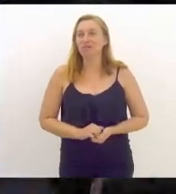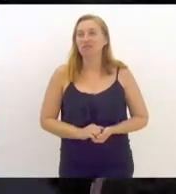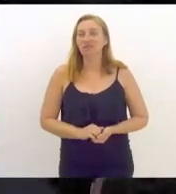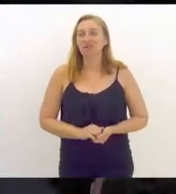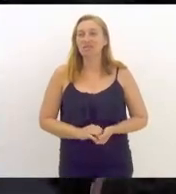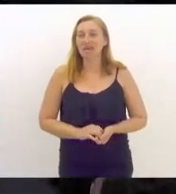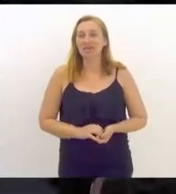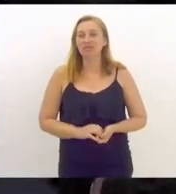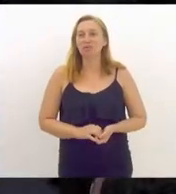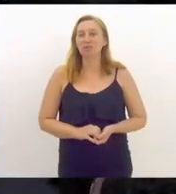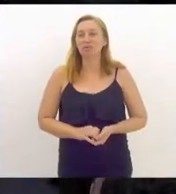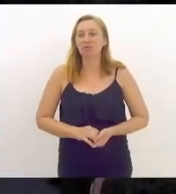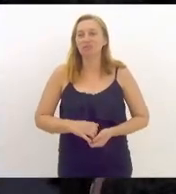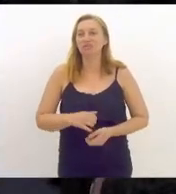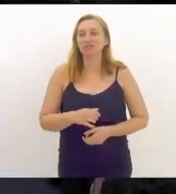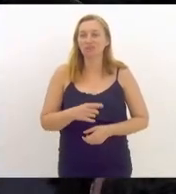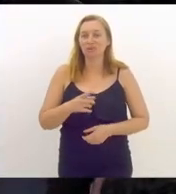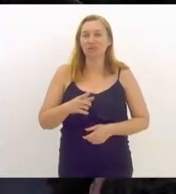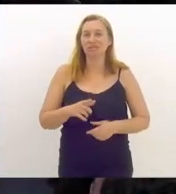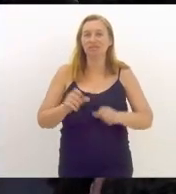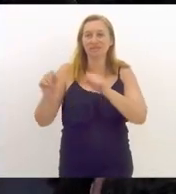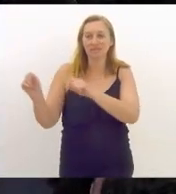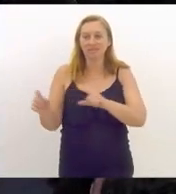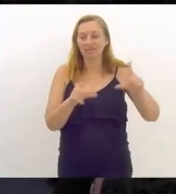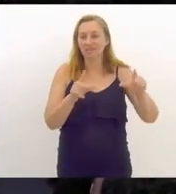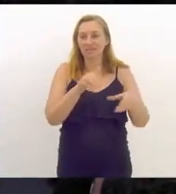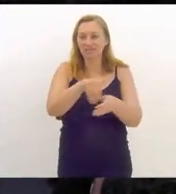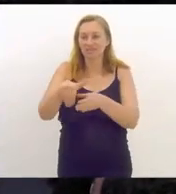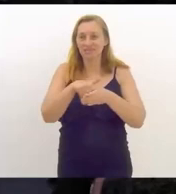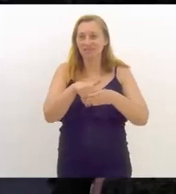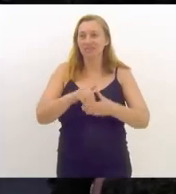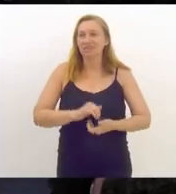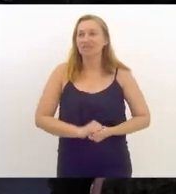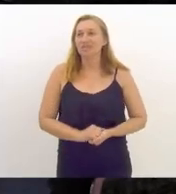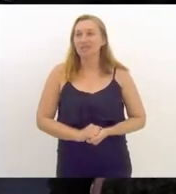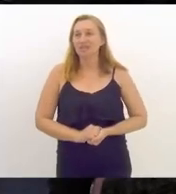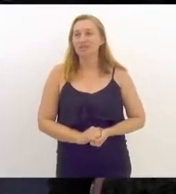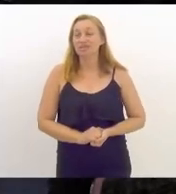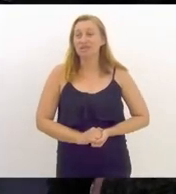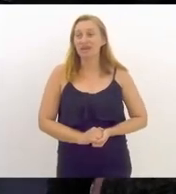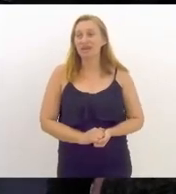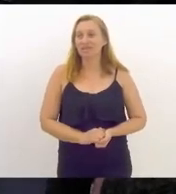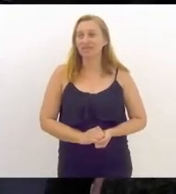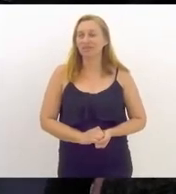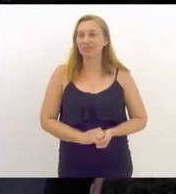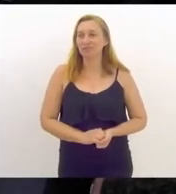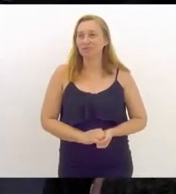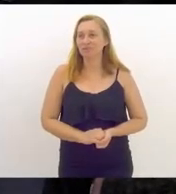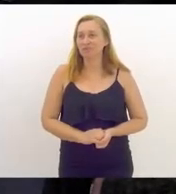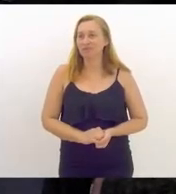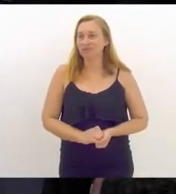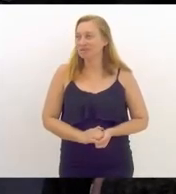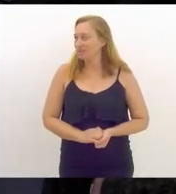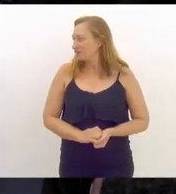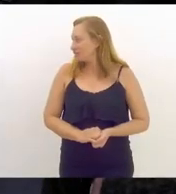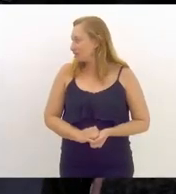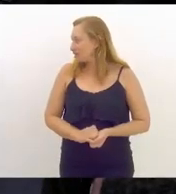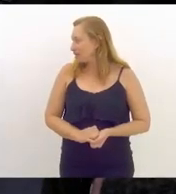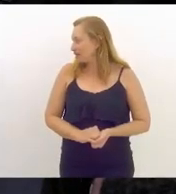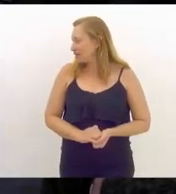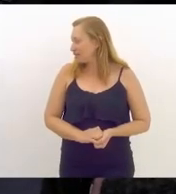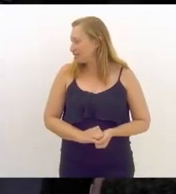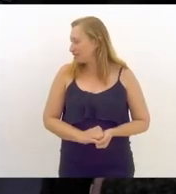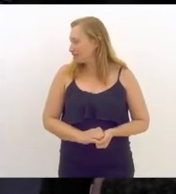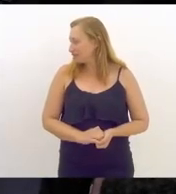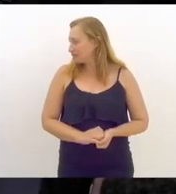estado Carlos Macedo Deputado Chiquinho da Mangueira já voltou Deputado Daniel lebrelon Deputado